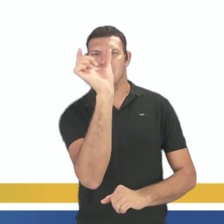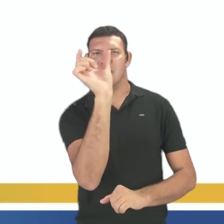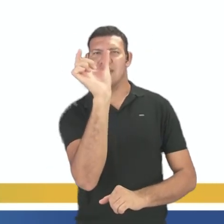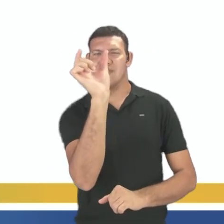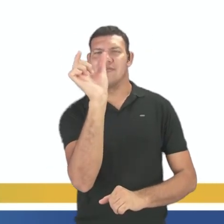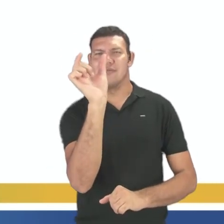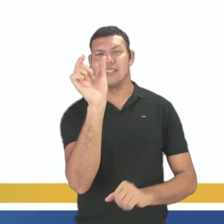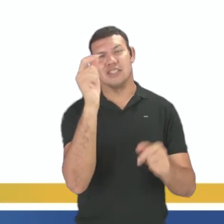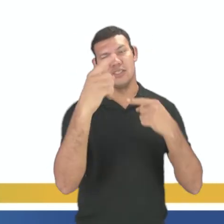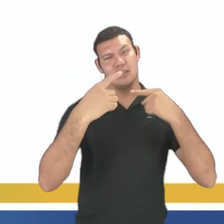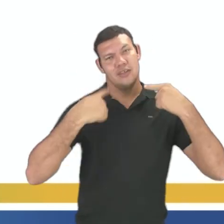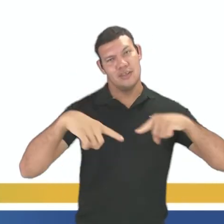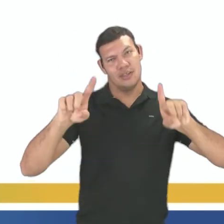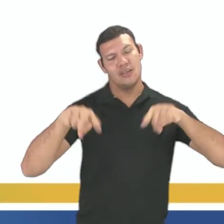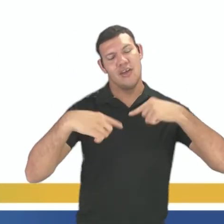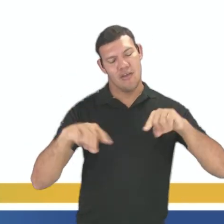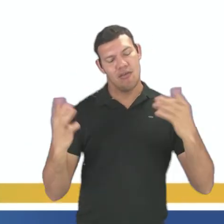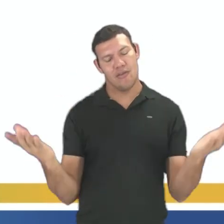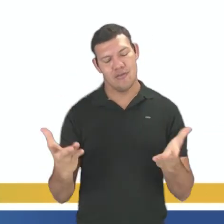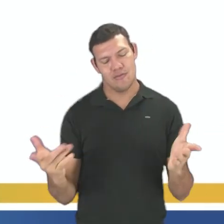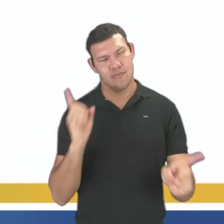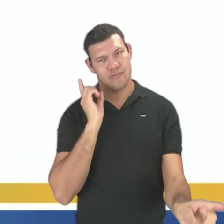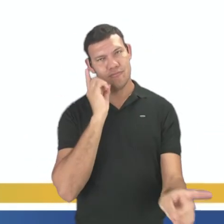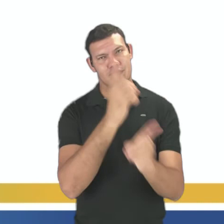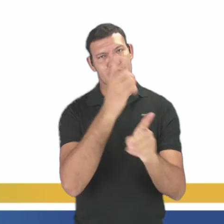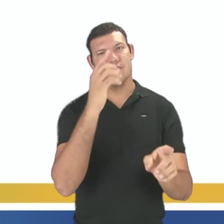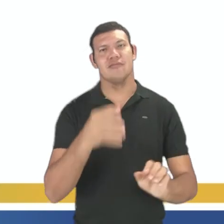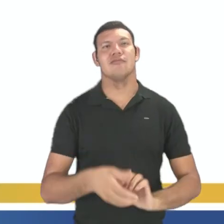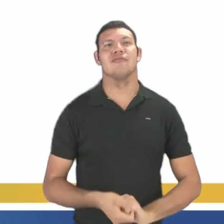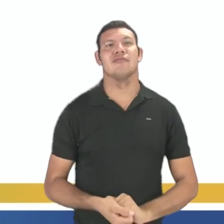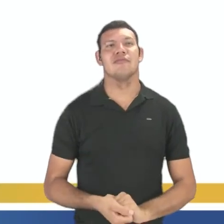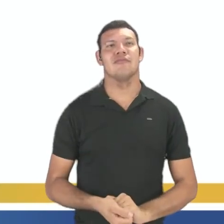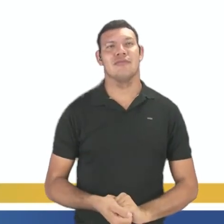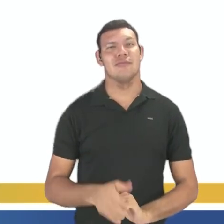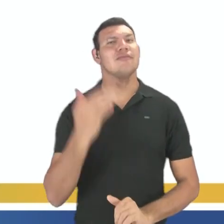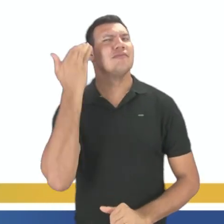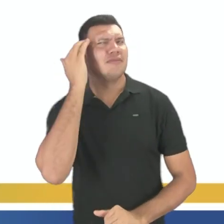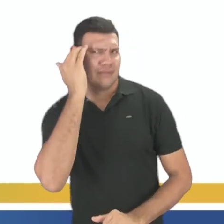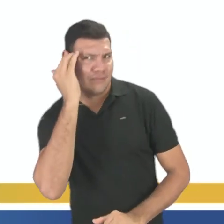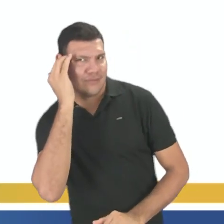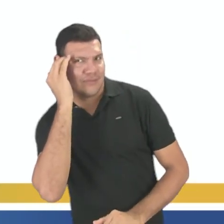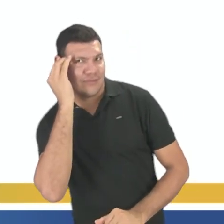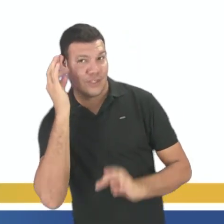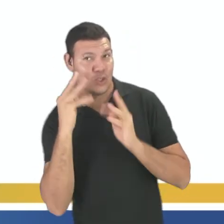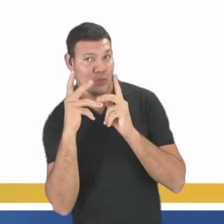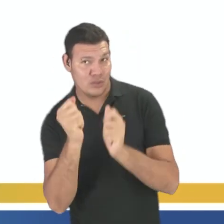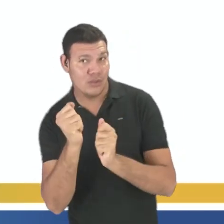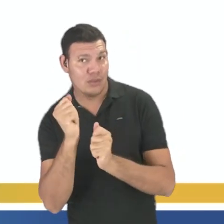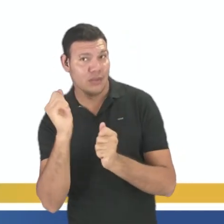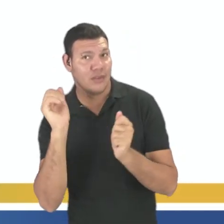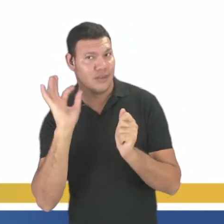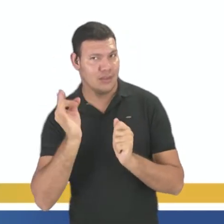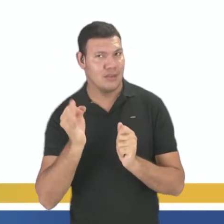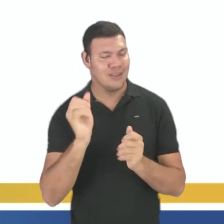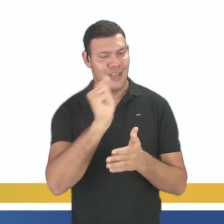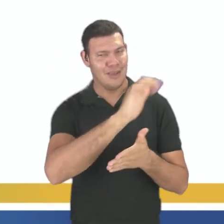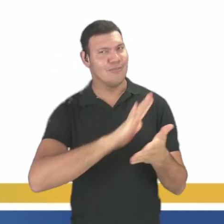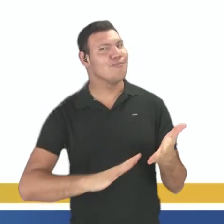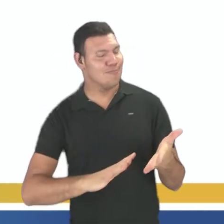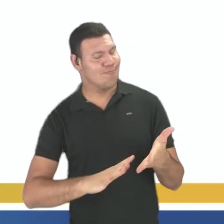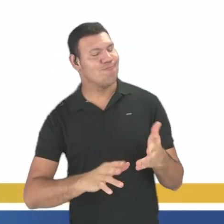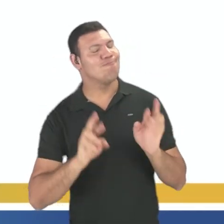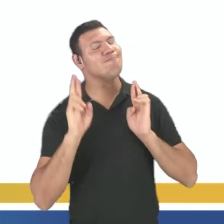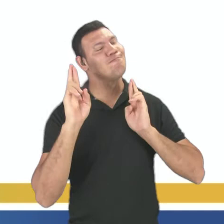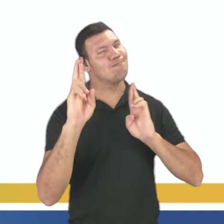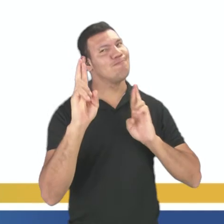usando of mais pronomes possessivos. Entenderam tudinho? Então vamos ao exercício, certo? Espero que sim.